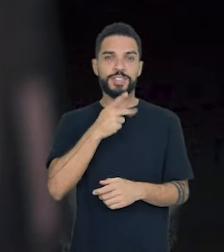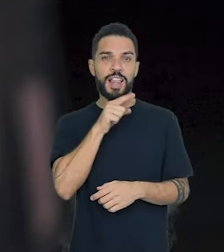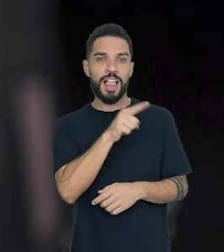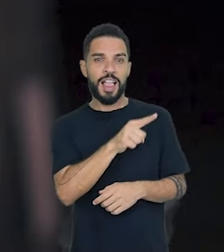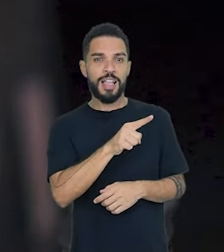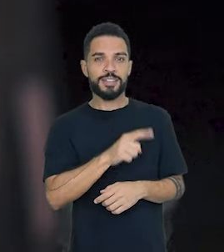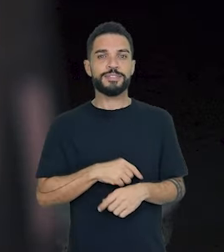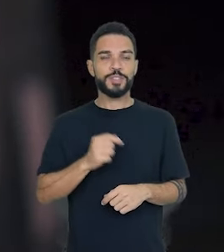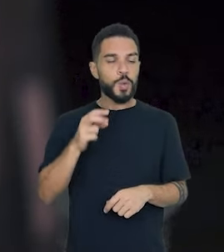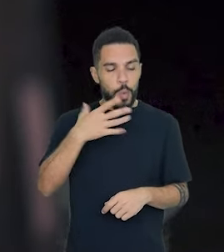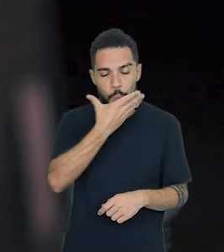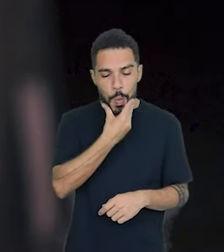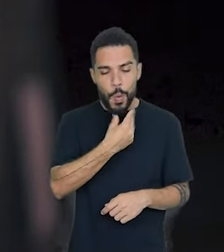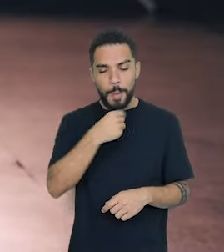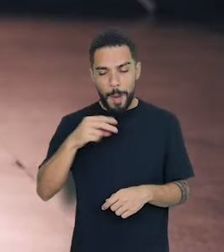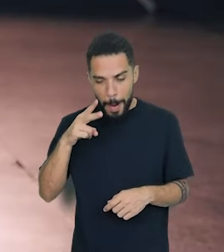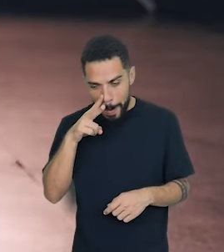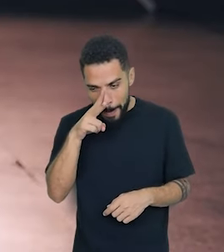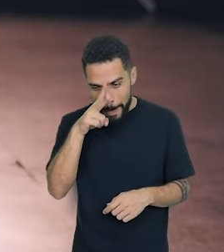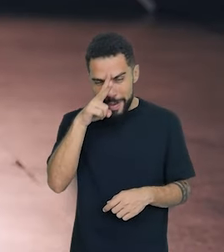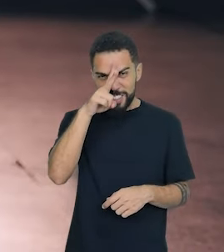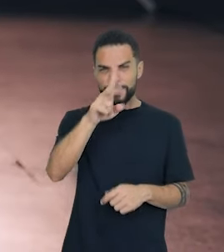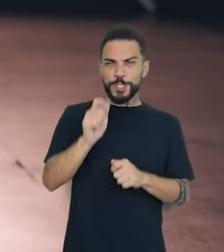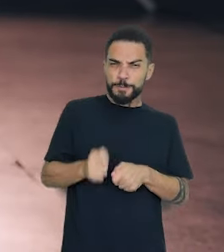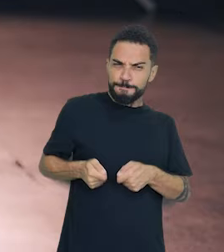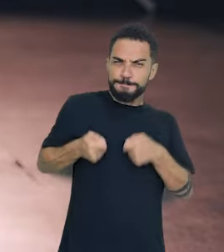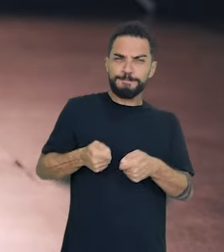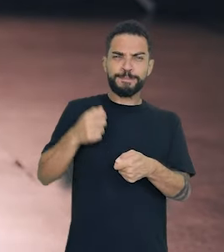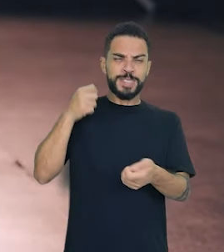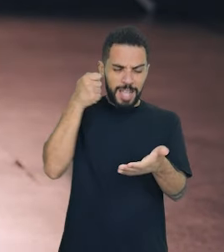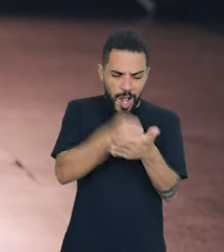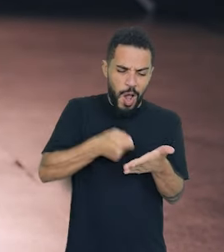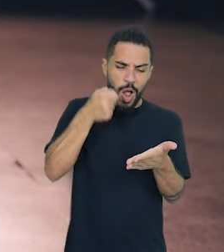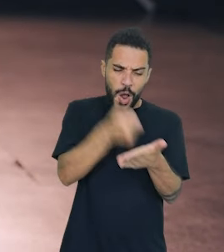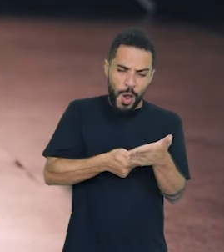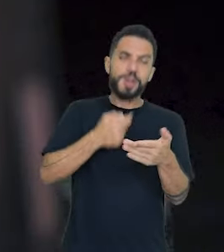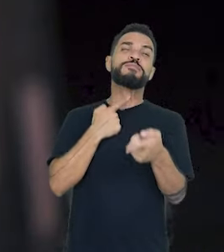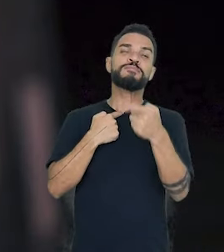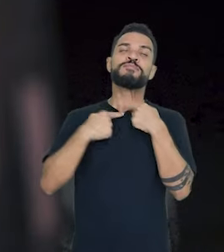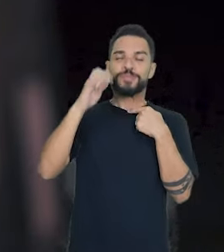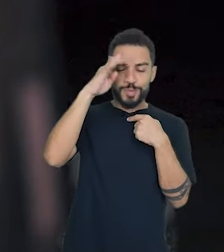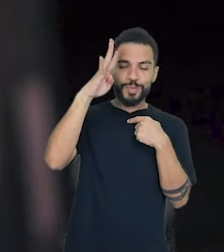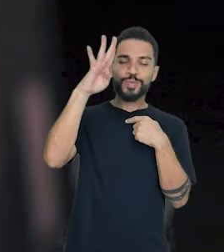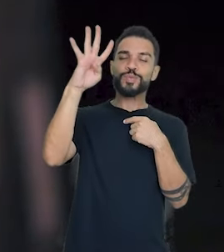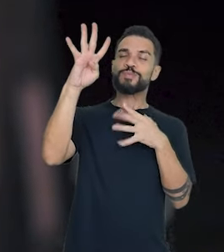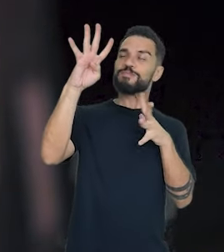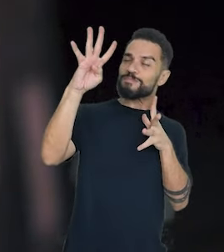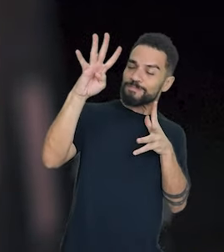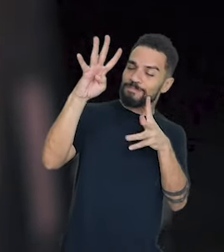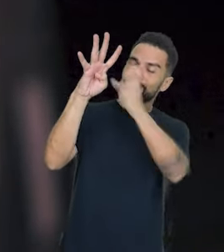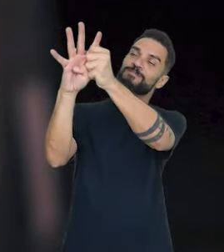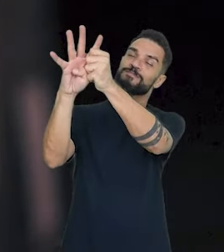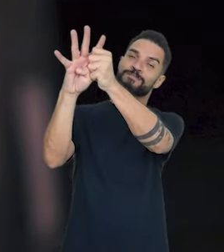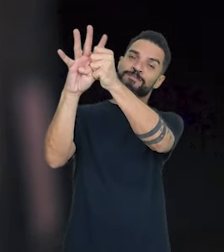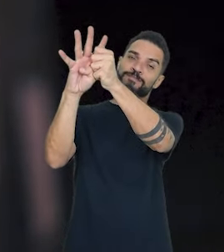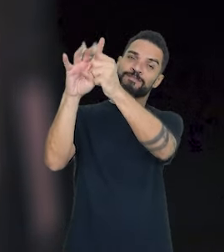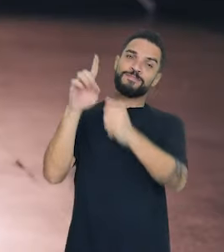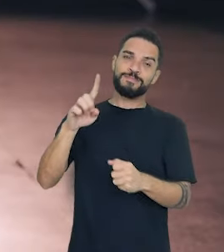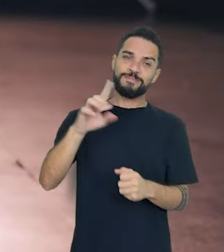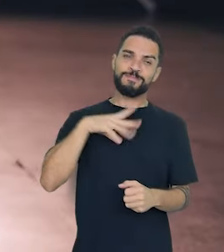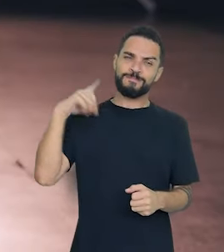a determinação. Um cara ativo, determinado, que vai atrás dos seus sonhos. Esse é o Valdemar